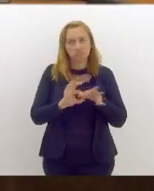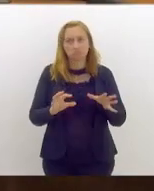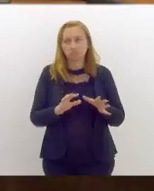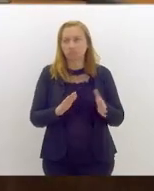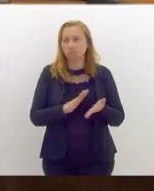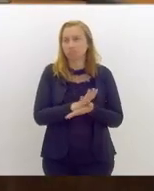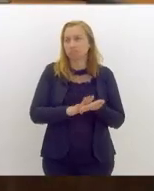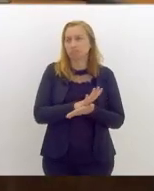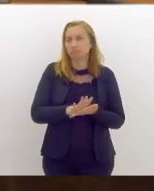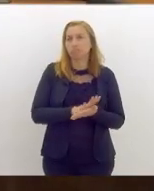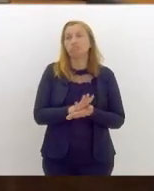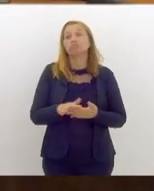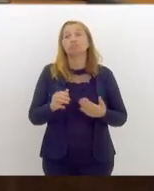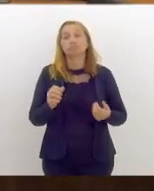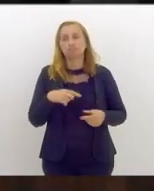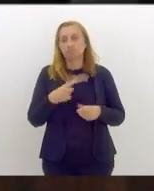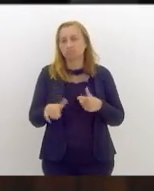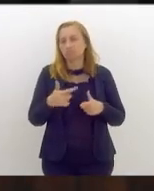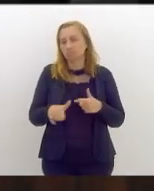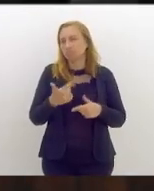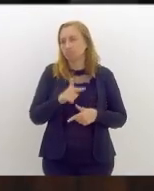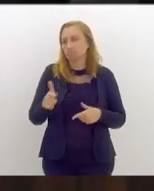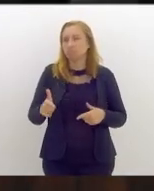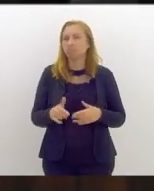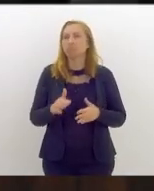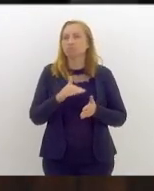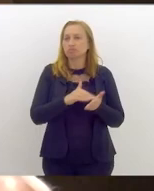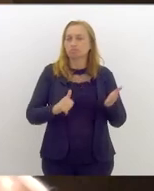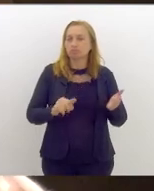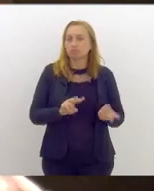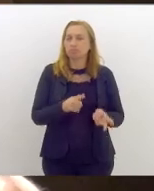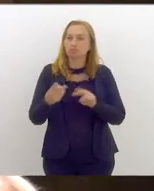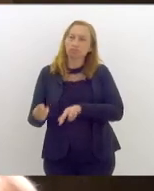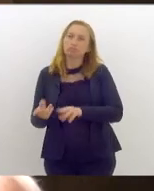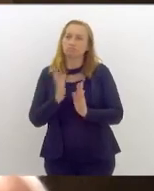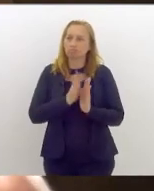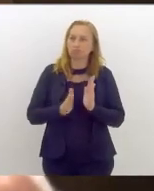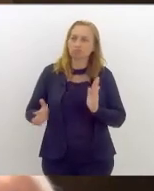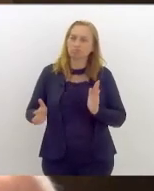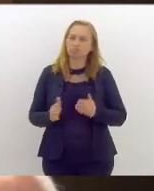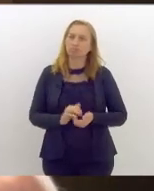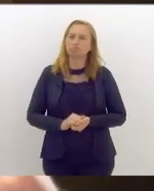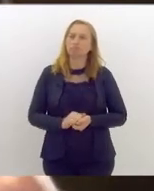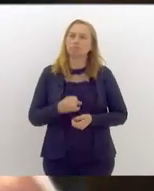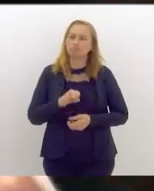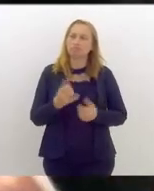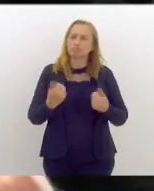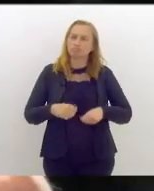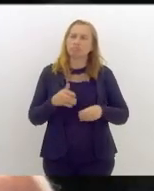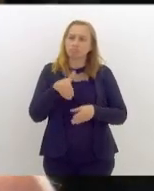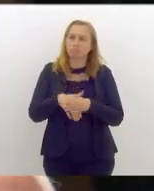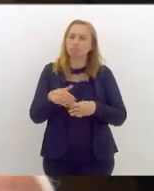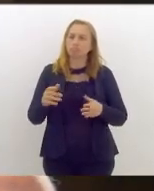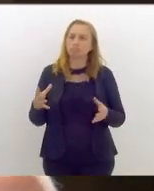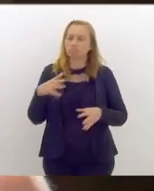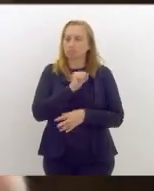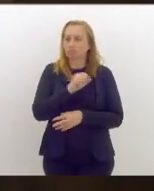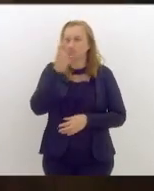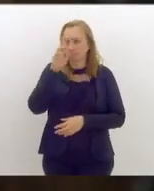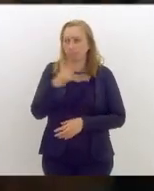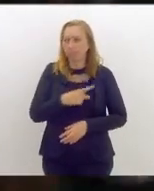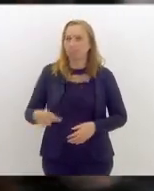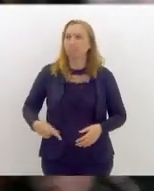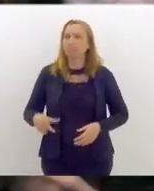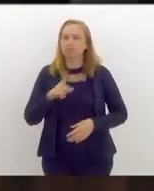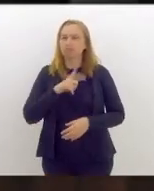publicação de nada não tem problema encaminhamento a questão de ordem e se for o caso botar para botar logo então aproveitar